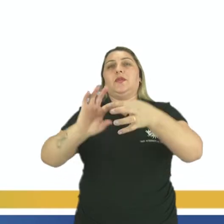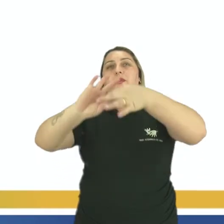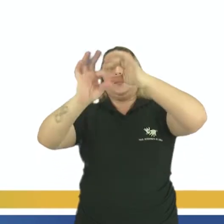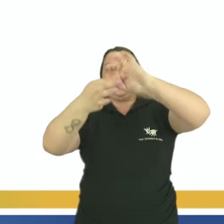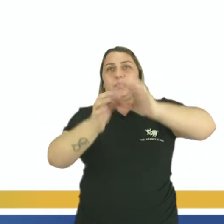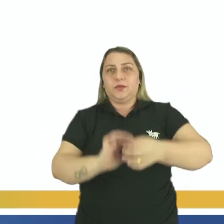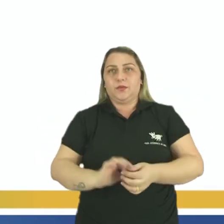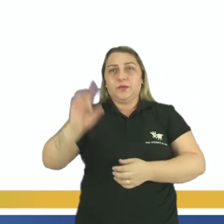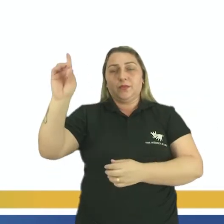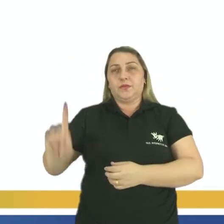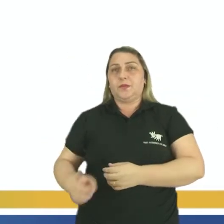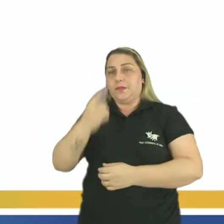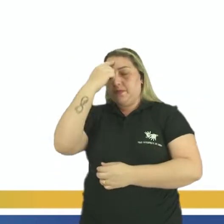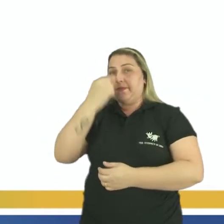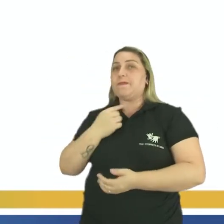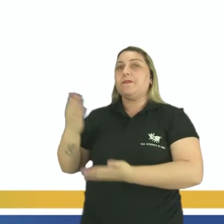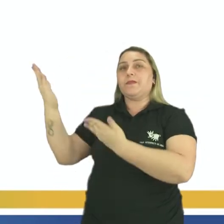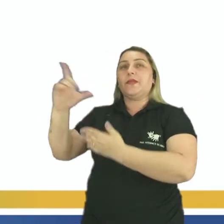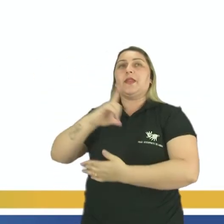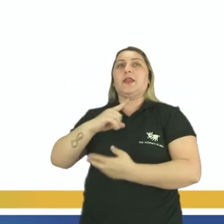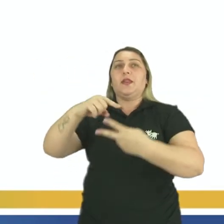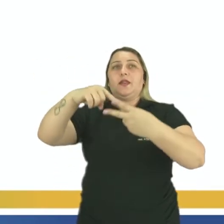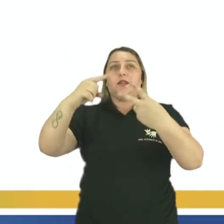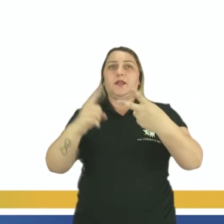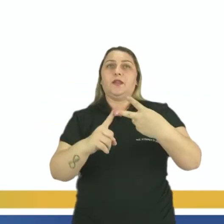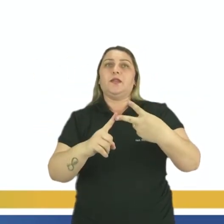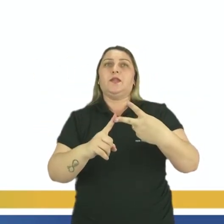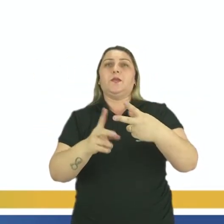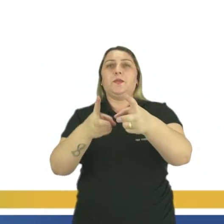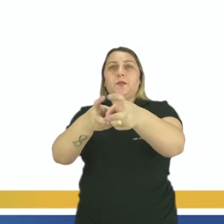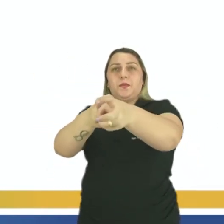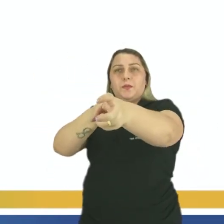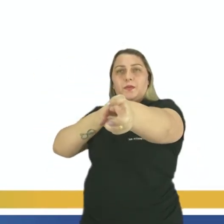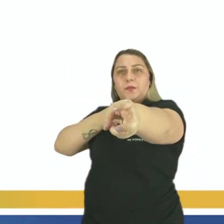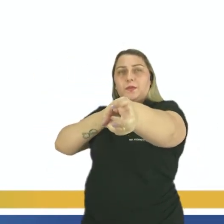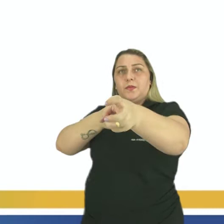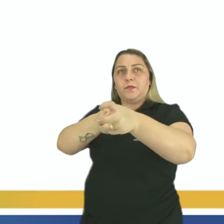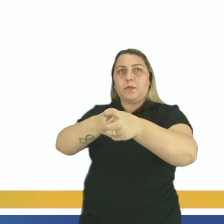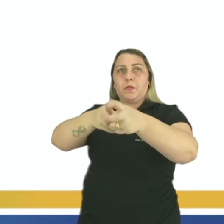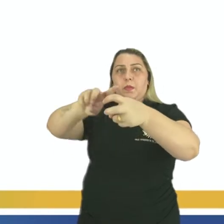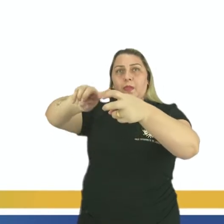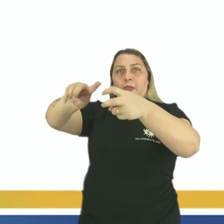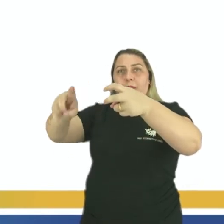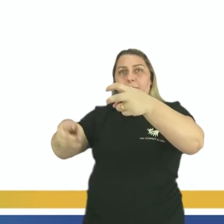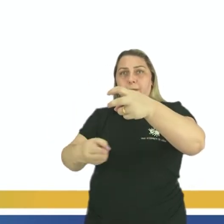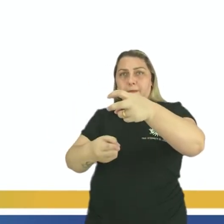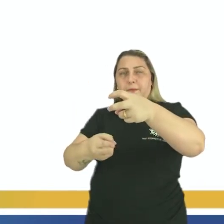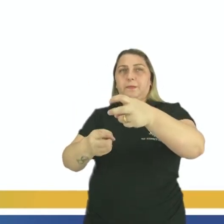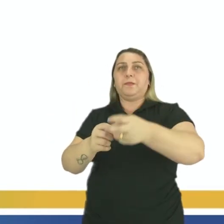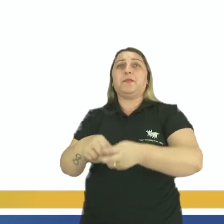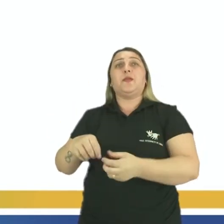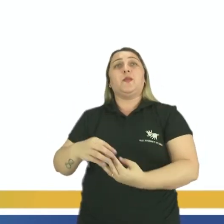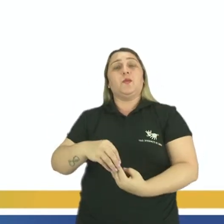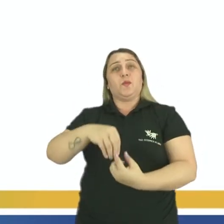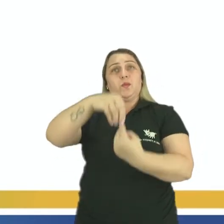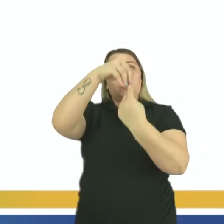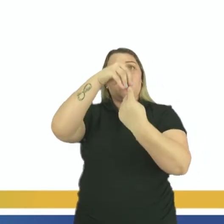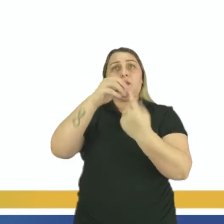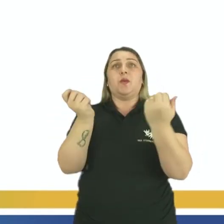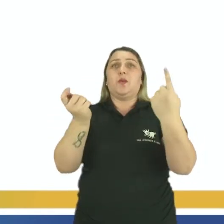lado. E aí existem dois tipos de arco. O recurvo composto único